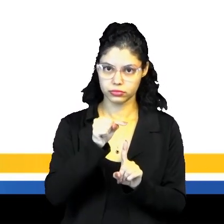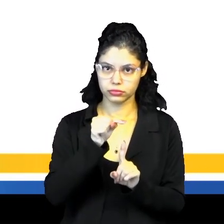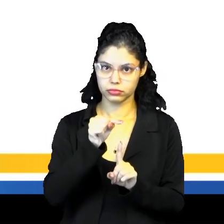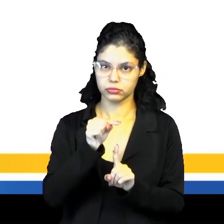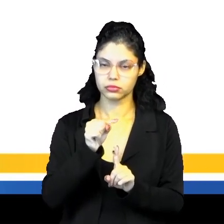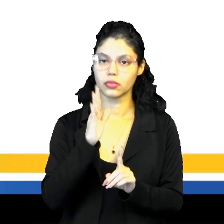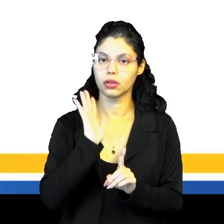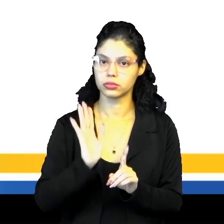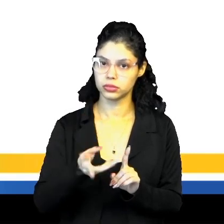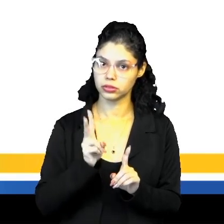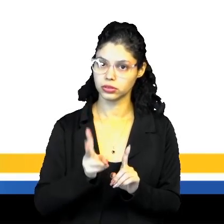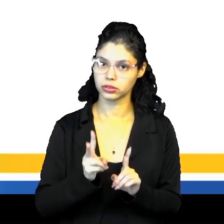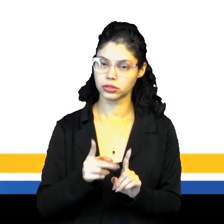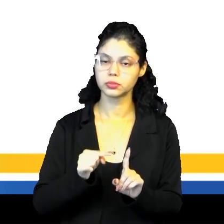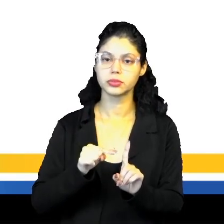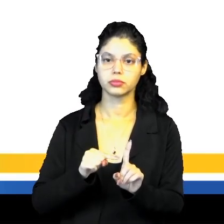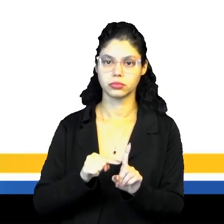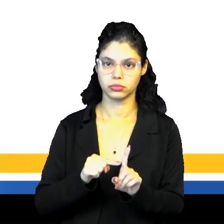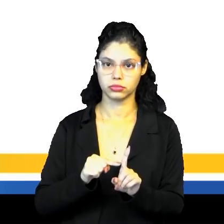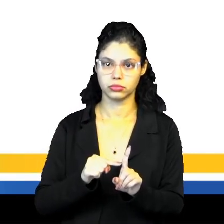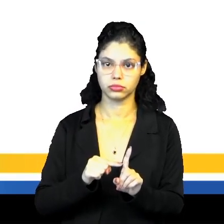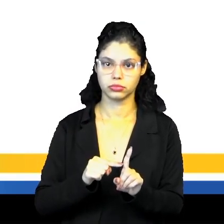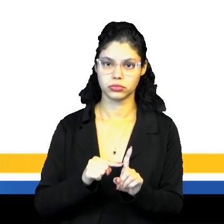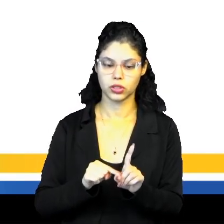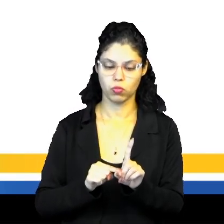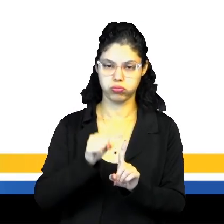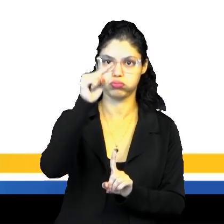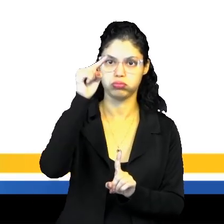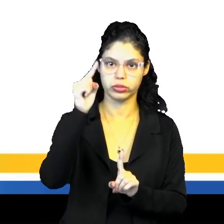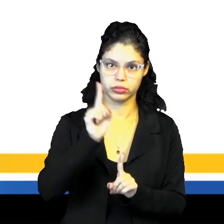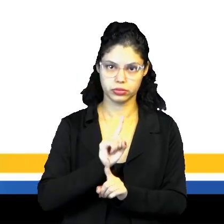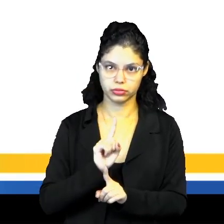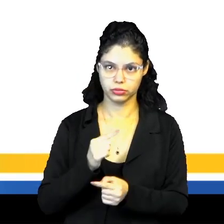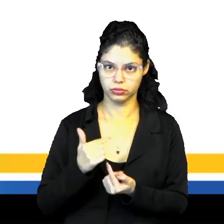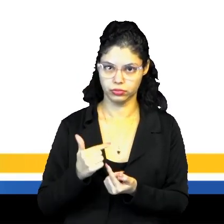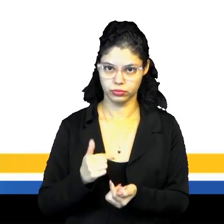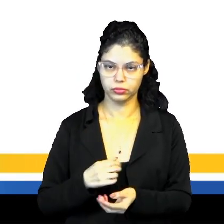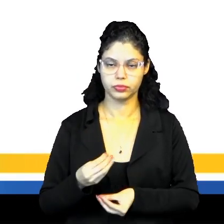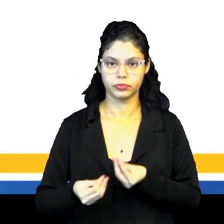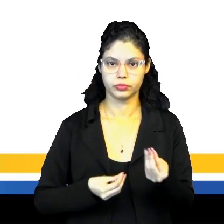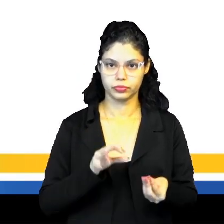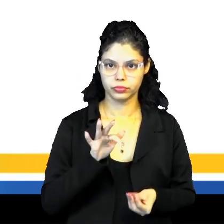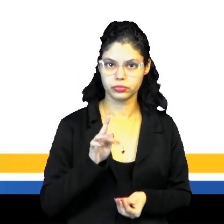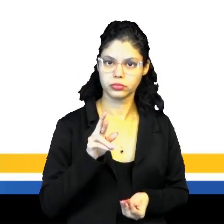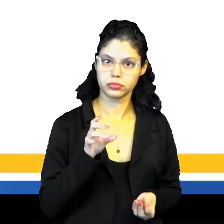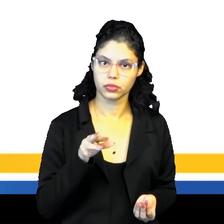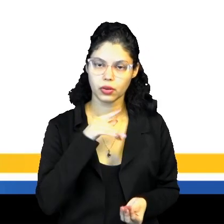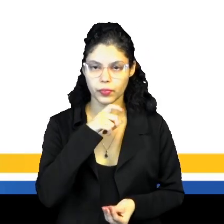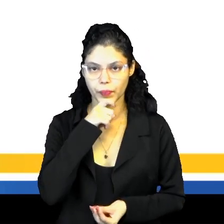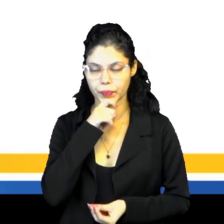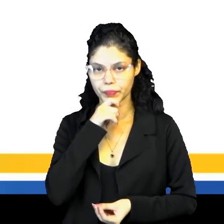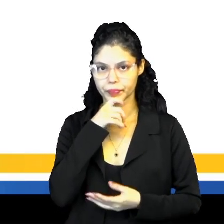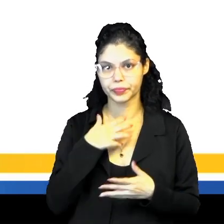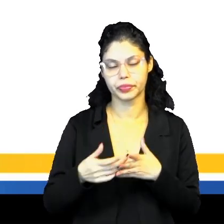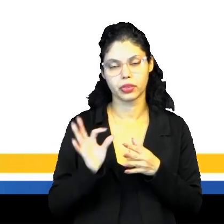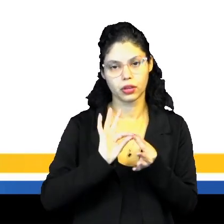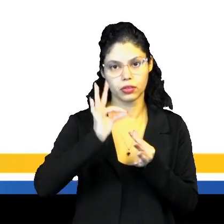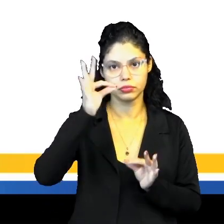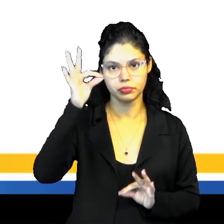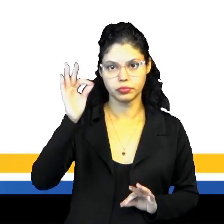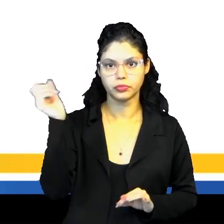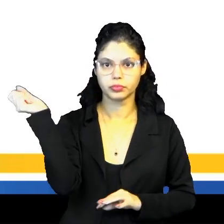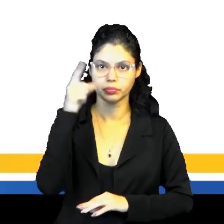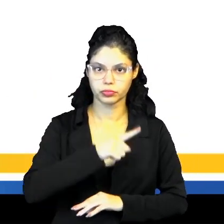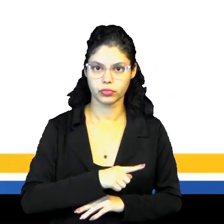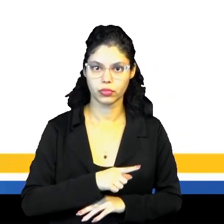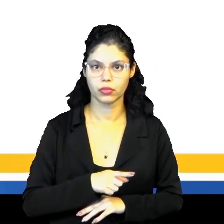se mantenha a que está, porque se não fosse efeito estufa, né, há quem diga ou que a Terra seria muito quente ou muito fria, dependendo da distância aí com o